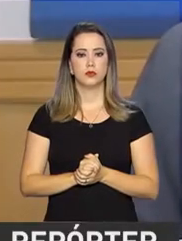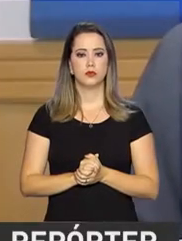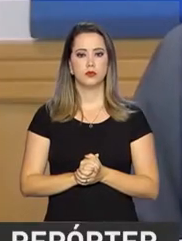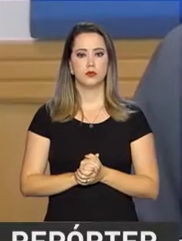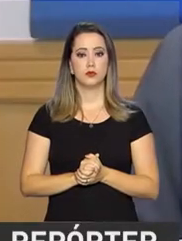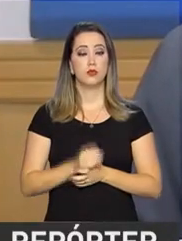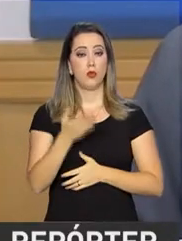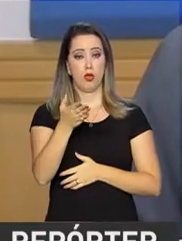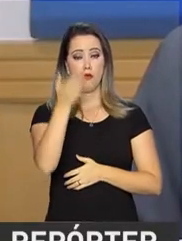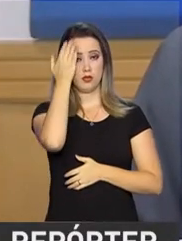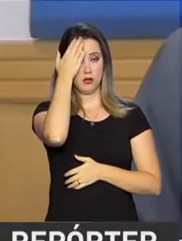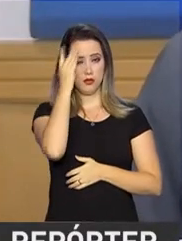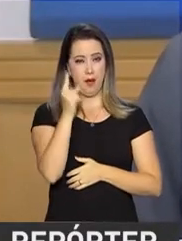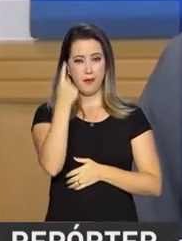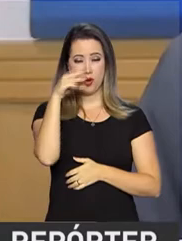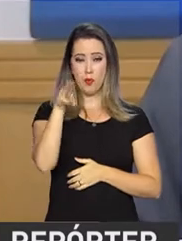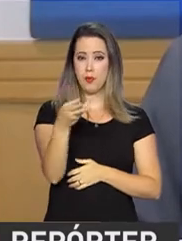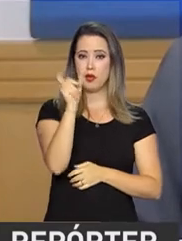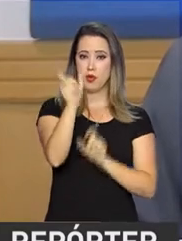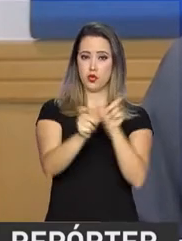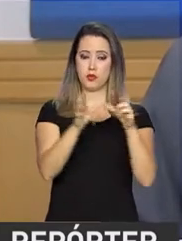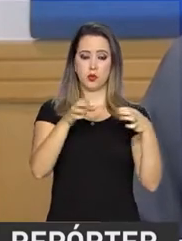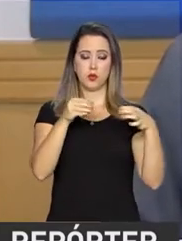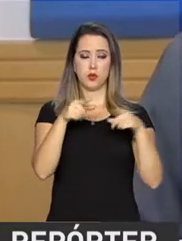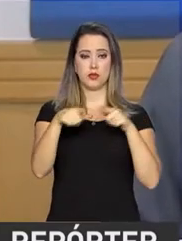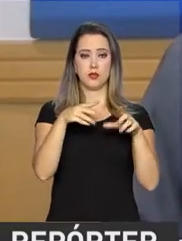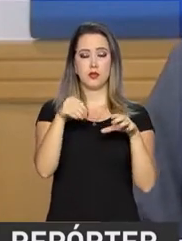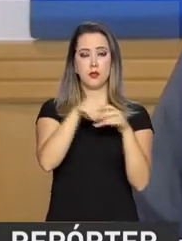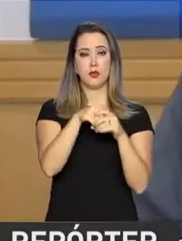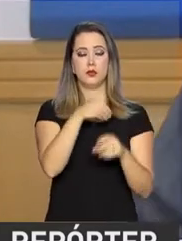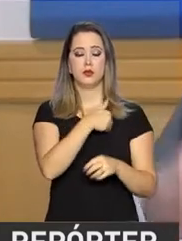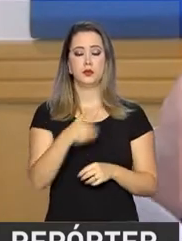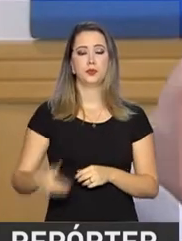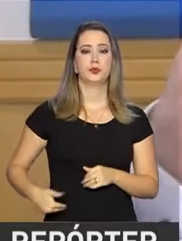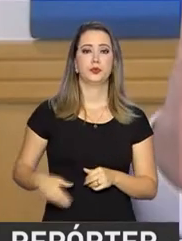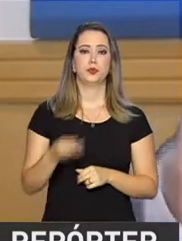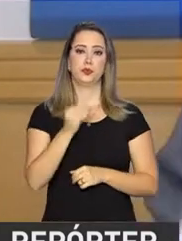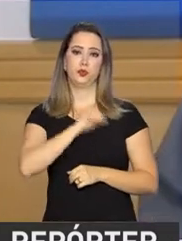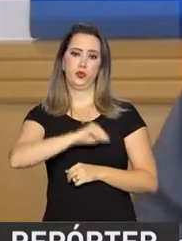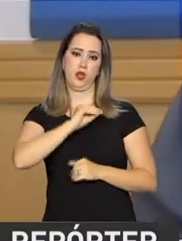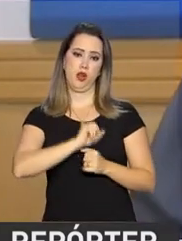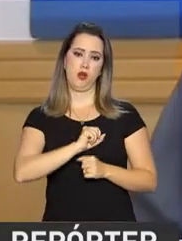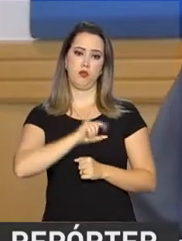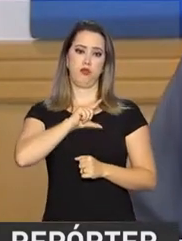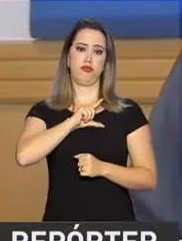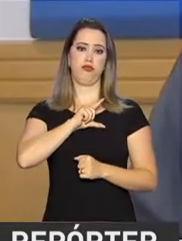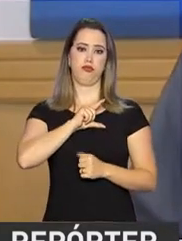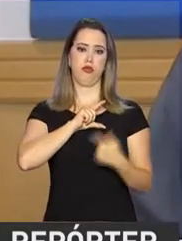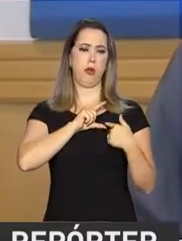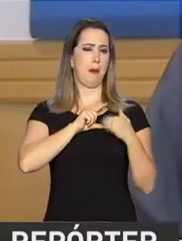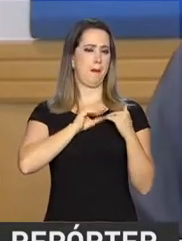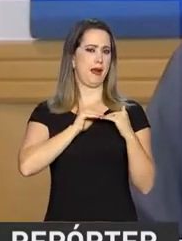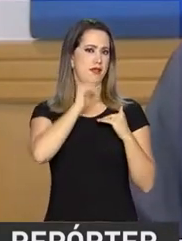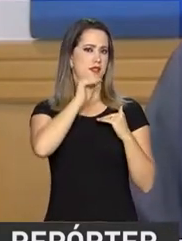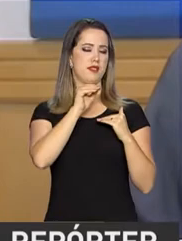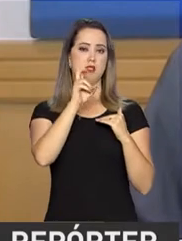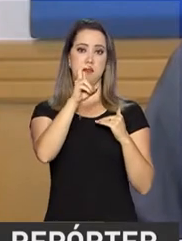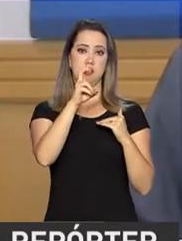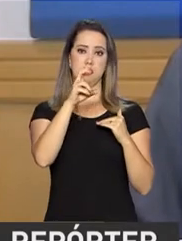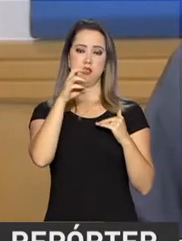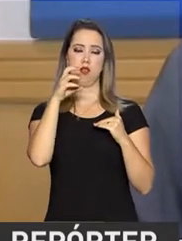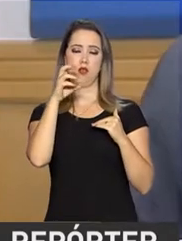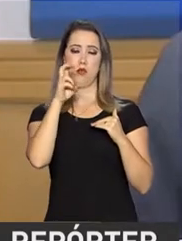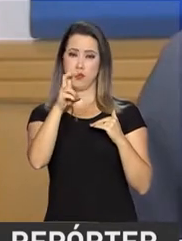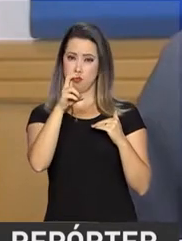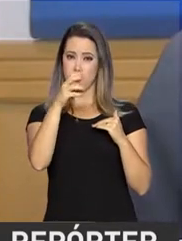vocês aqui um milhão mais ou menos de servidores públicos e ganham muito acima dos cinco mil seiscentos e quarenta e cinco representam praticamente